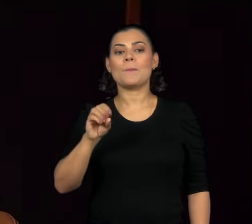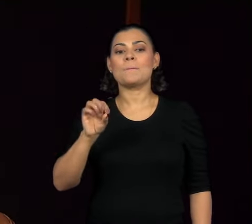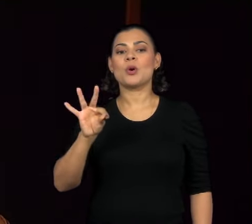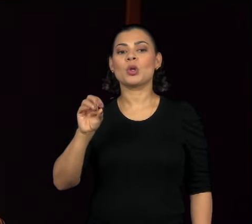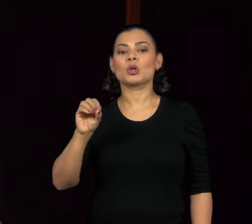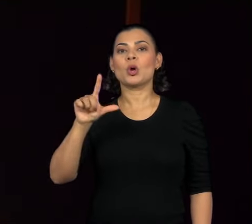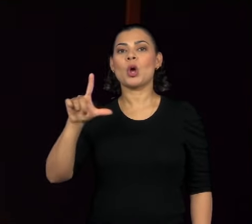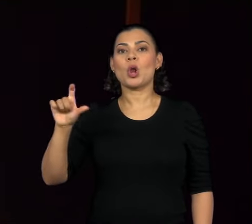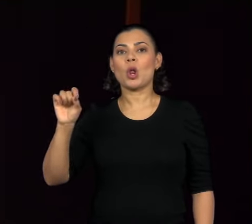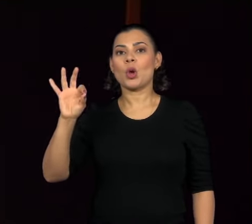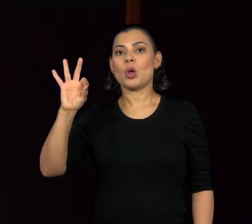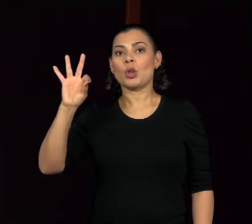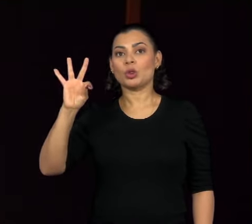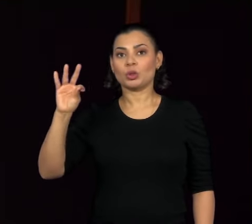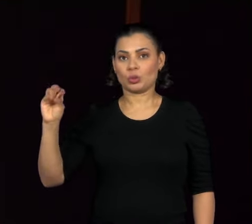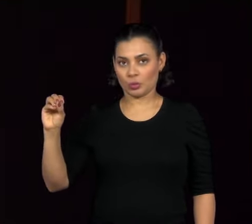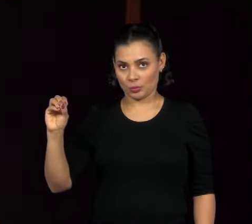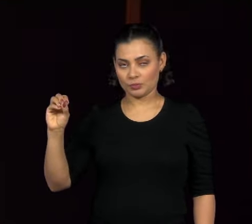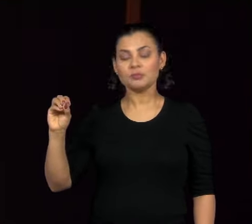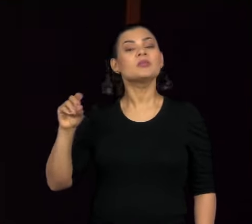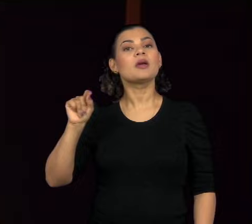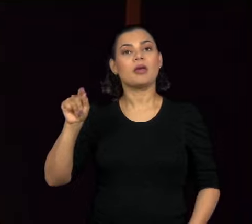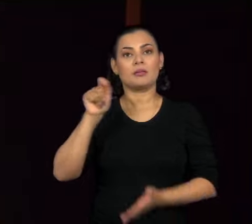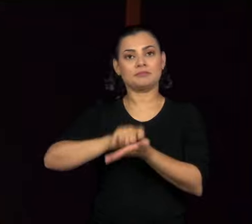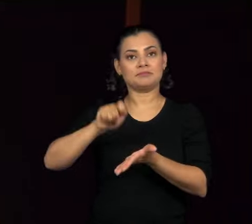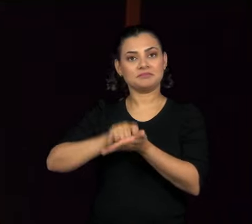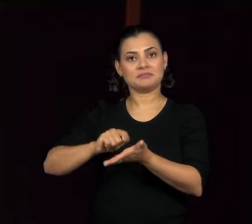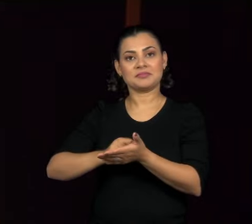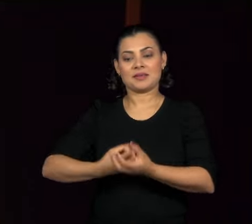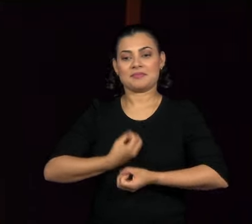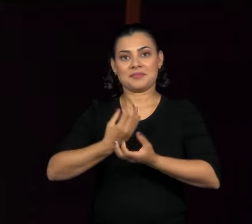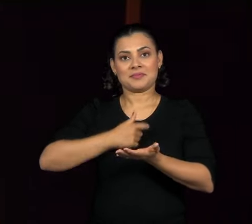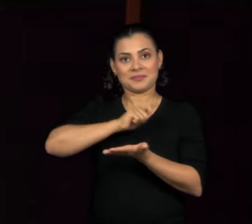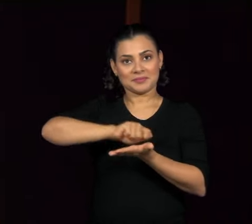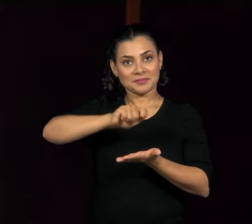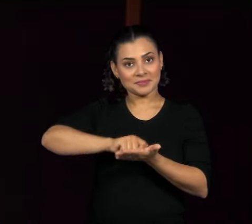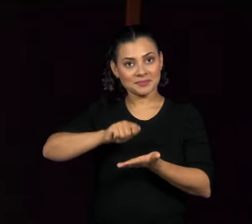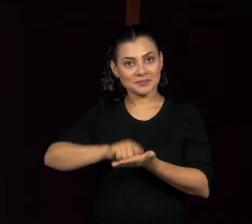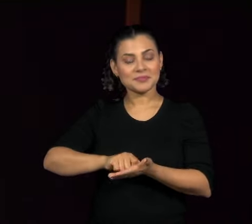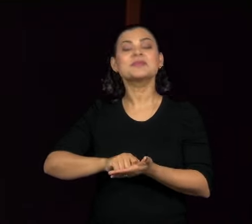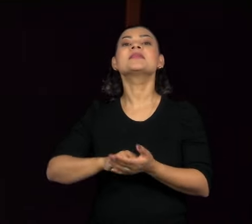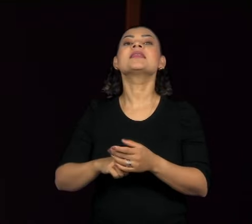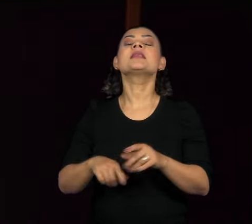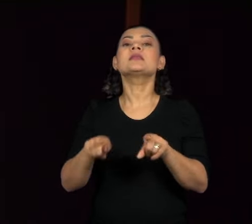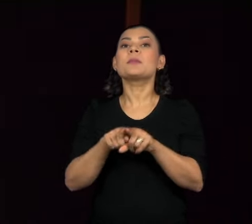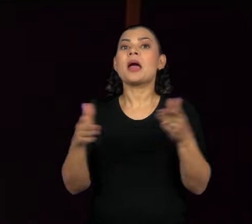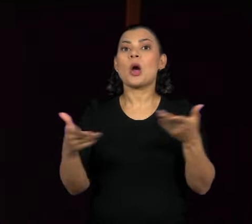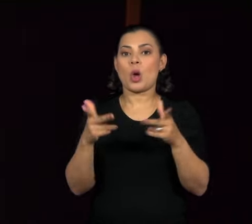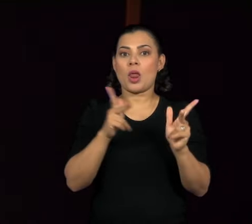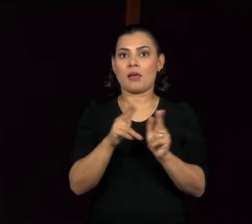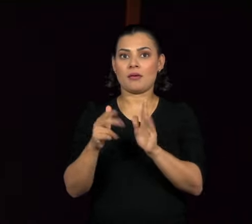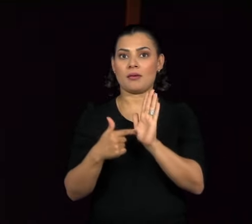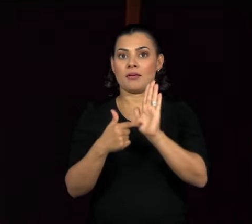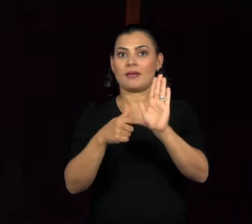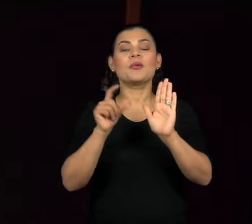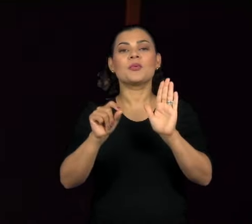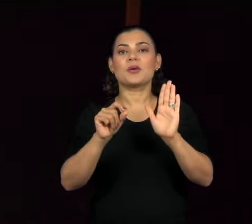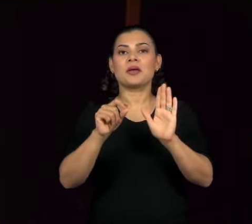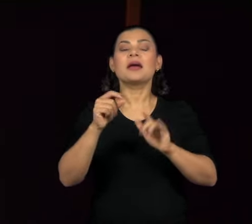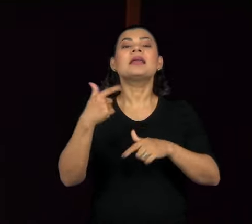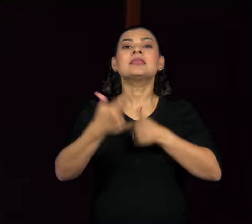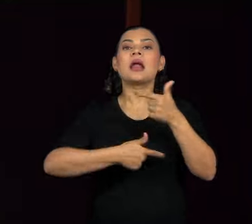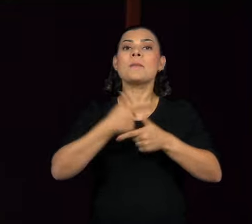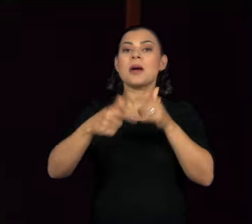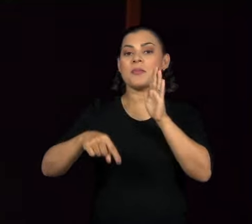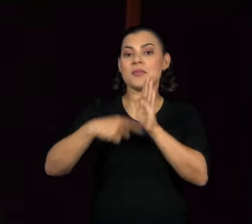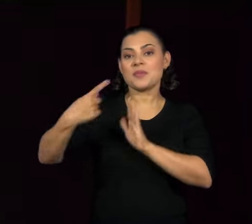Marião. Dramaturgo, escritor, compositor. E nesse trecho inédito que a gente vai mostrar, ele fala dos seus primeiros trabalhos